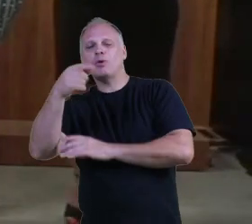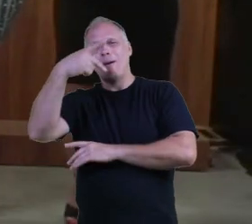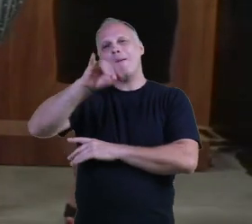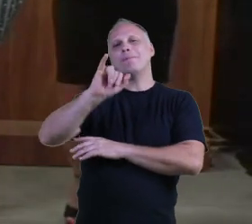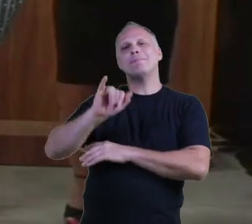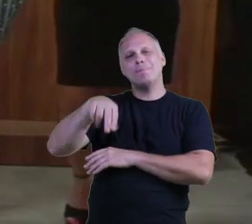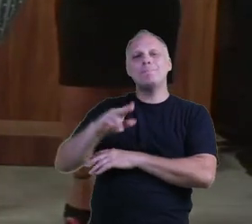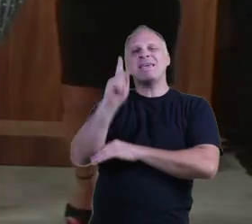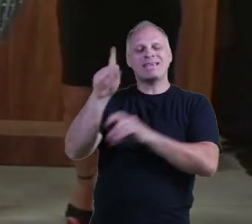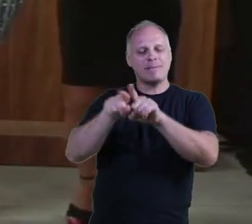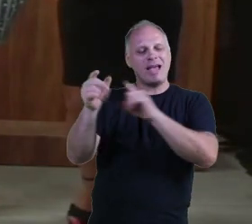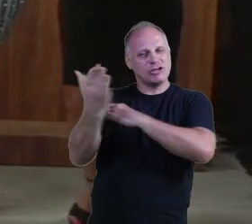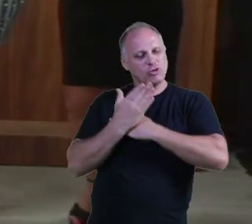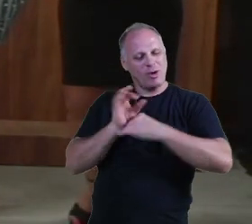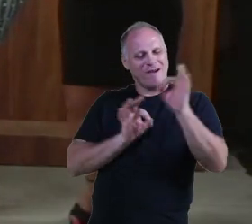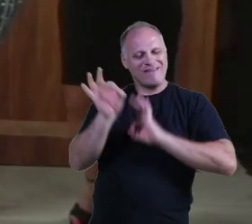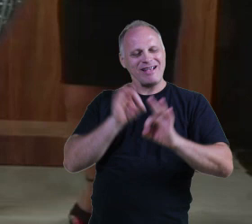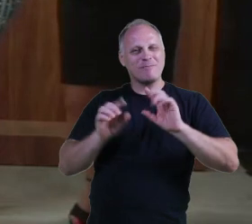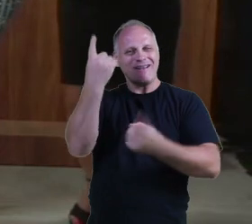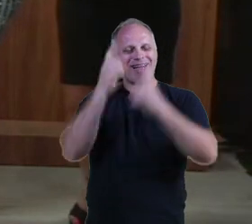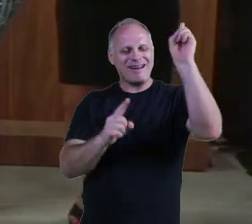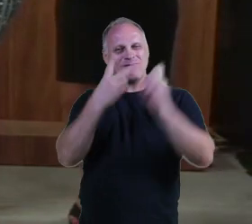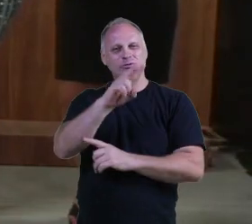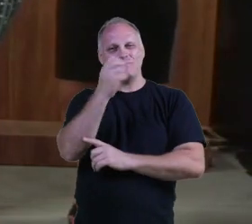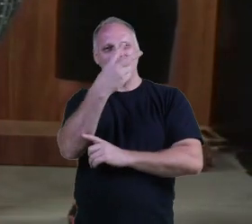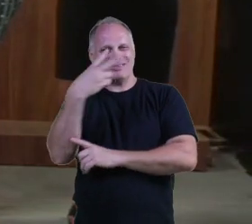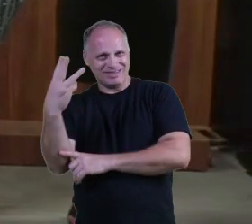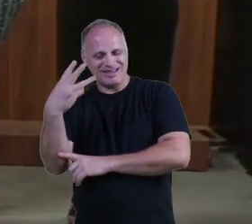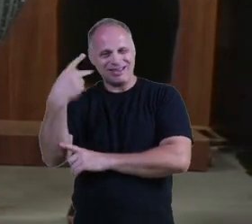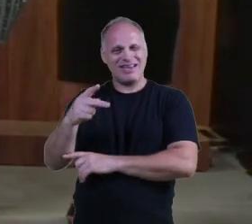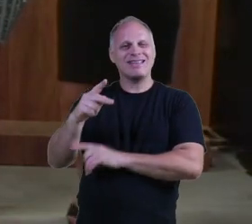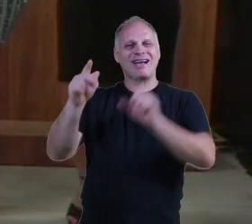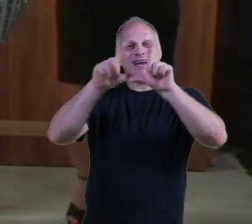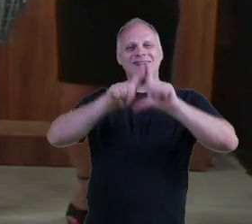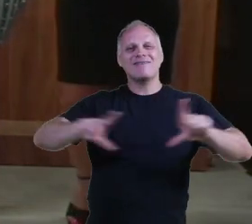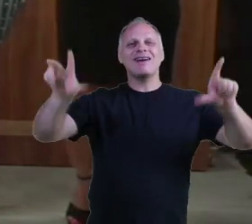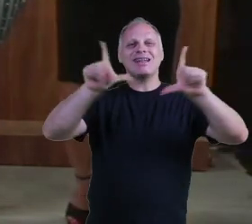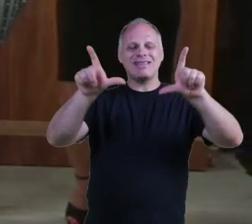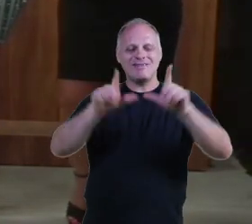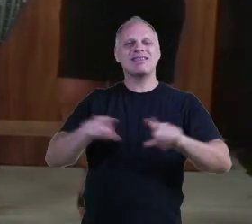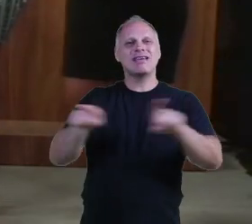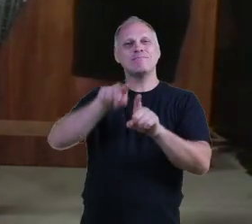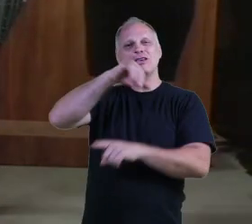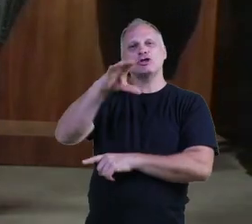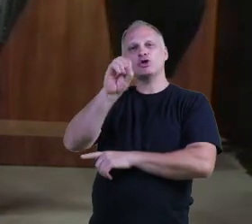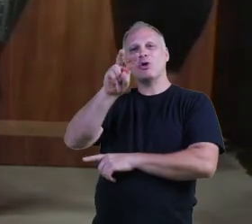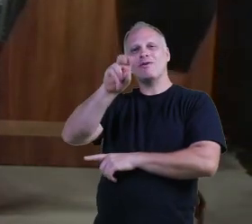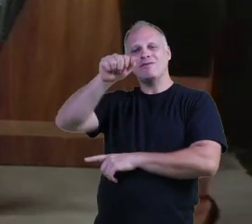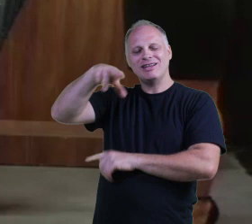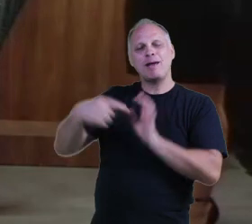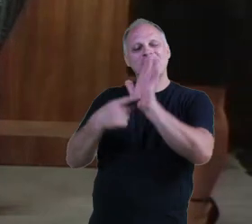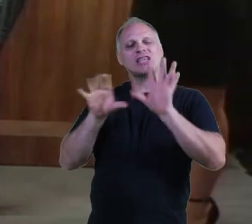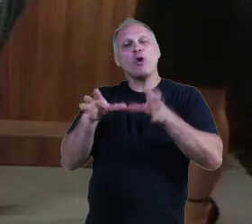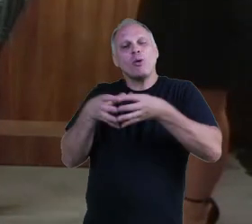Estúdio Pink, que me ajudou a montar, né, um look para o Carnaval 2023 aqui da Vale TV. E o